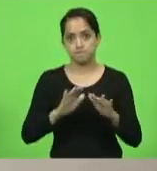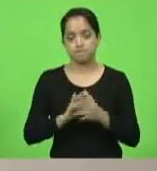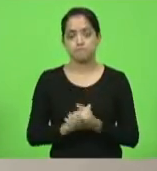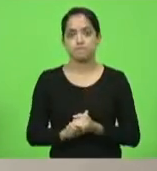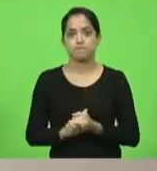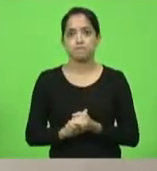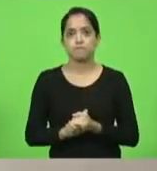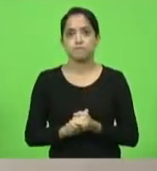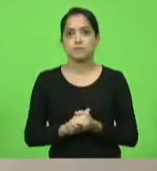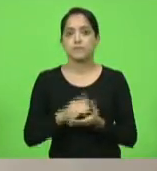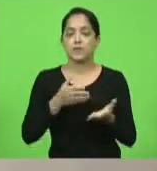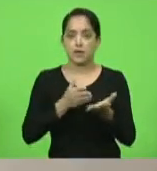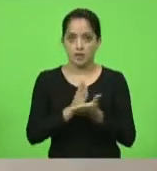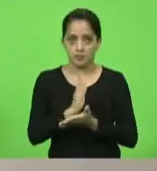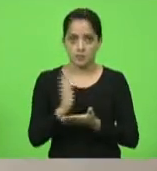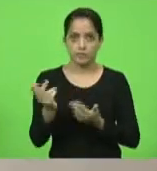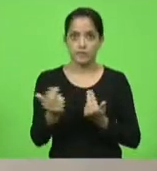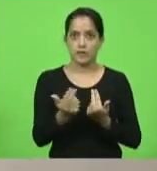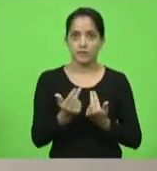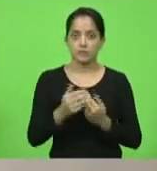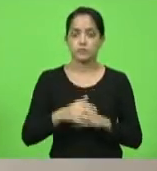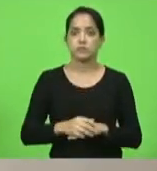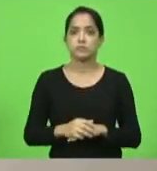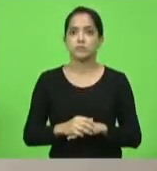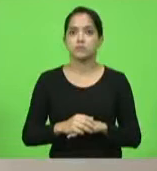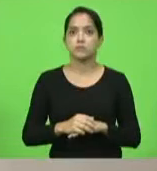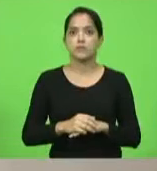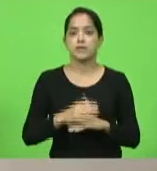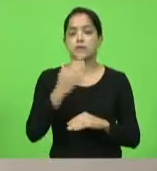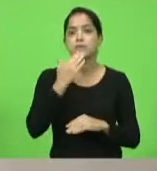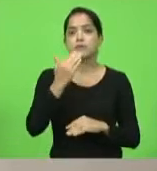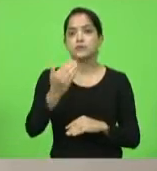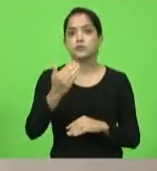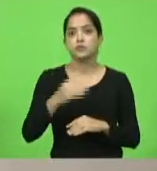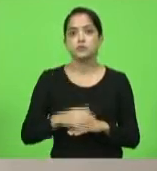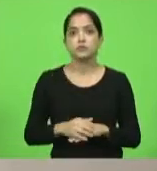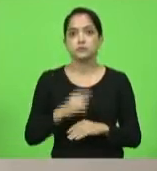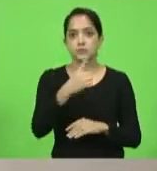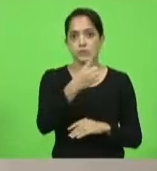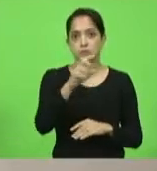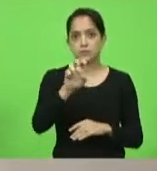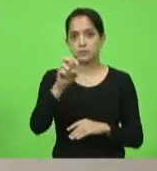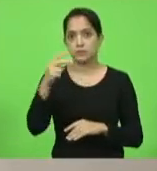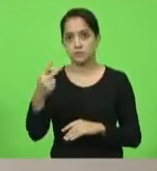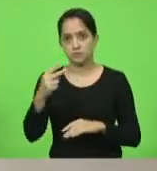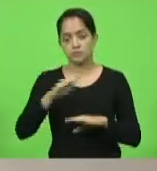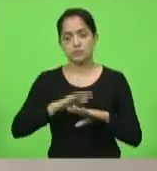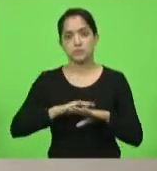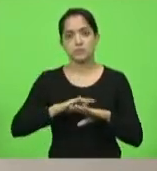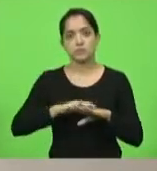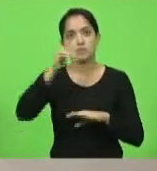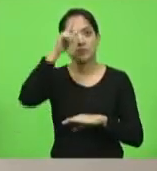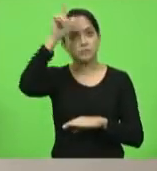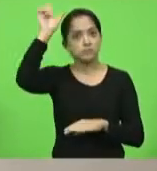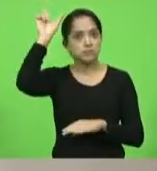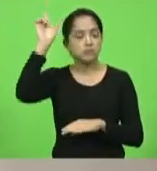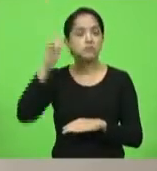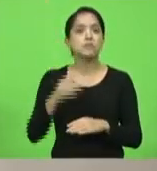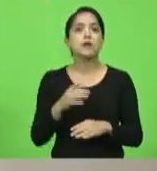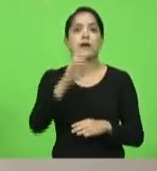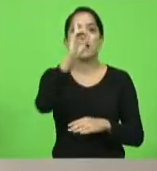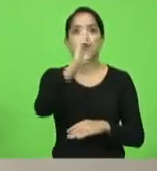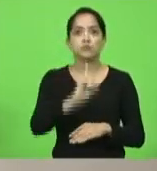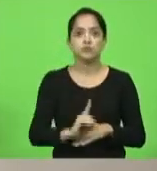como se encontram. Aprovado por unanimidade. Requerimentos. Requerimento 152, autor deputado Sargento Lima, solicitando ao